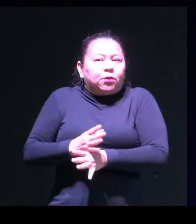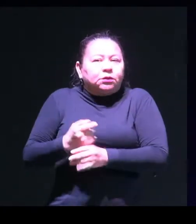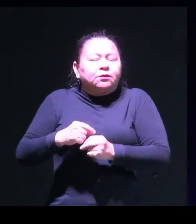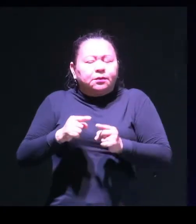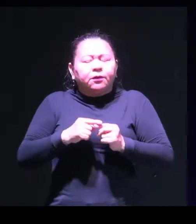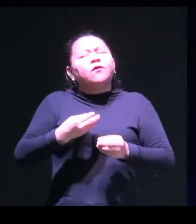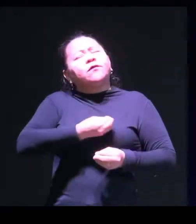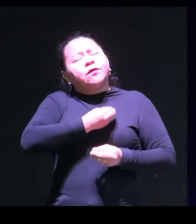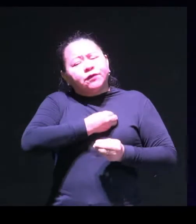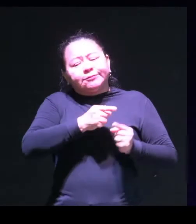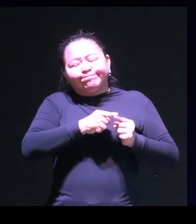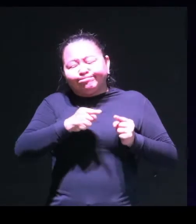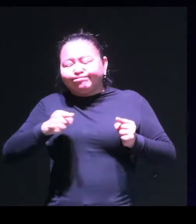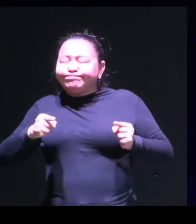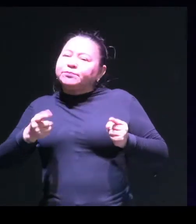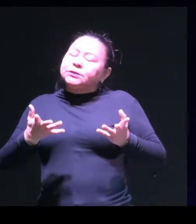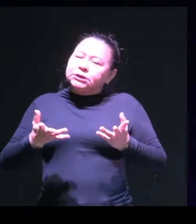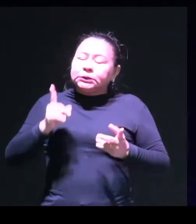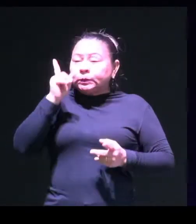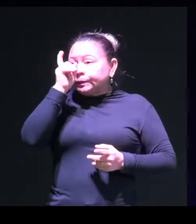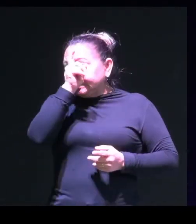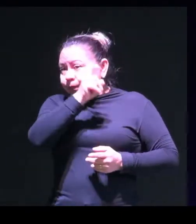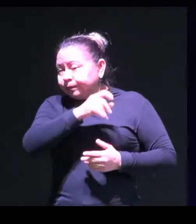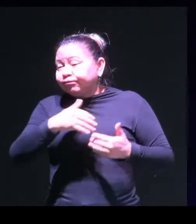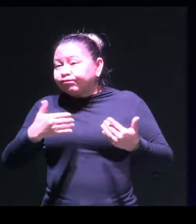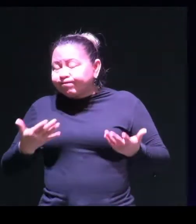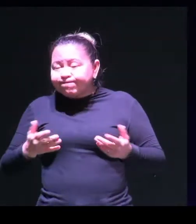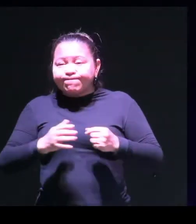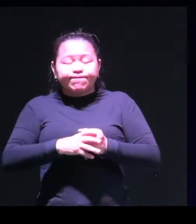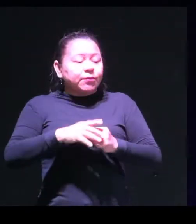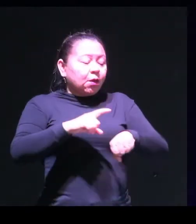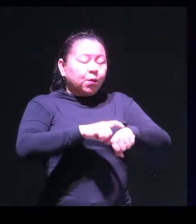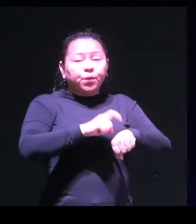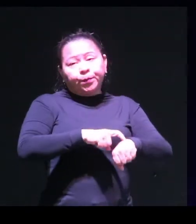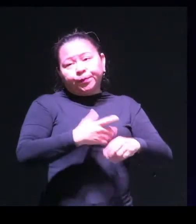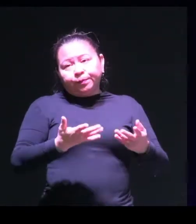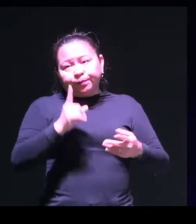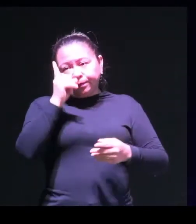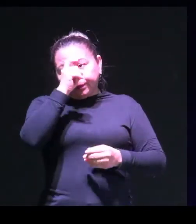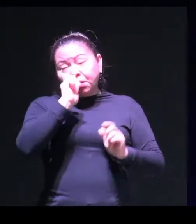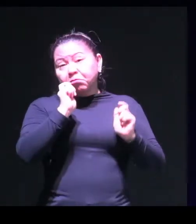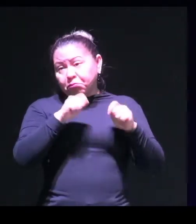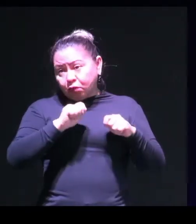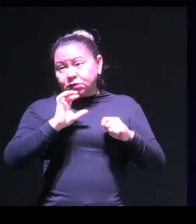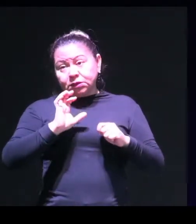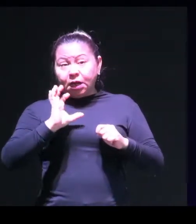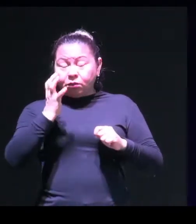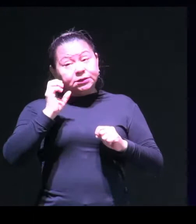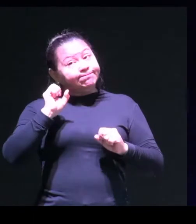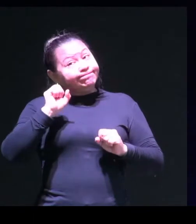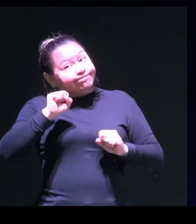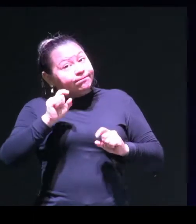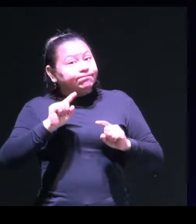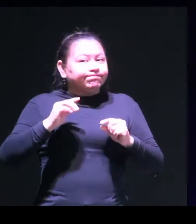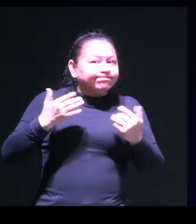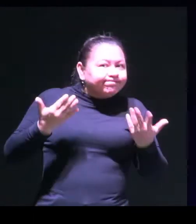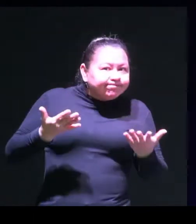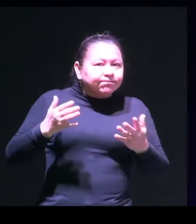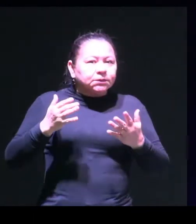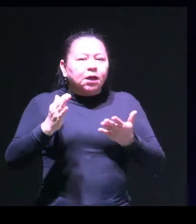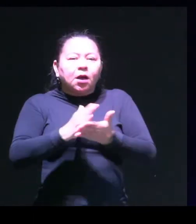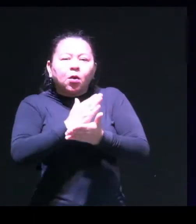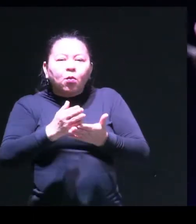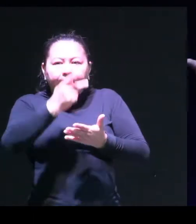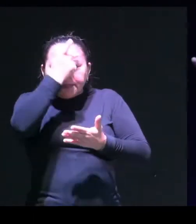momento muito, muito complicado. É um momento em que pode haver, sim, alguém